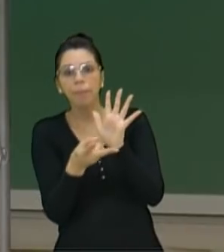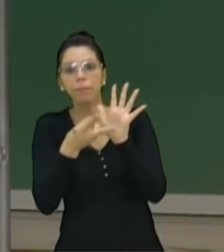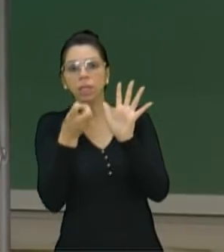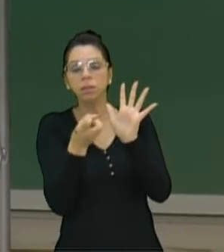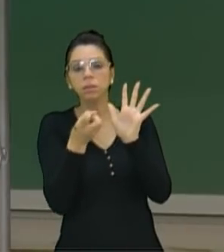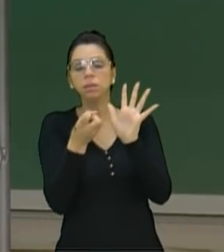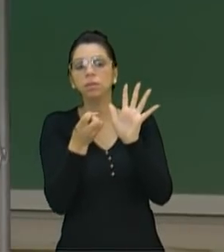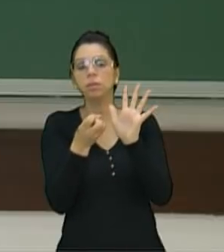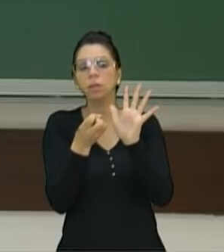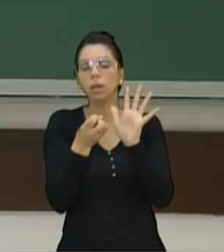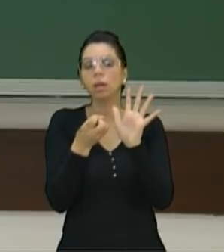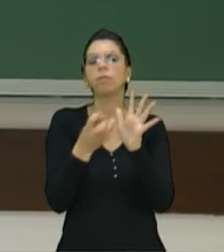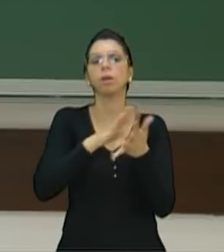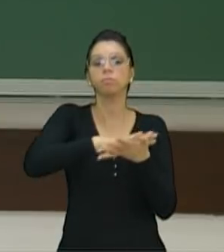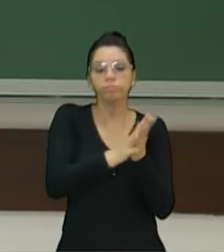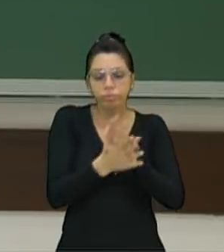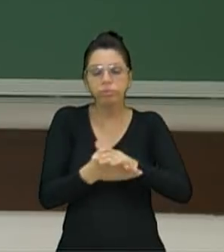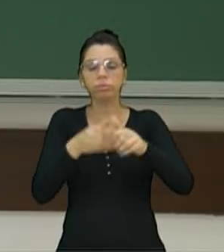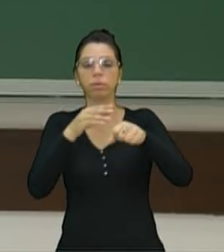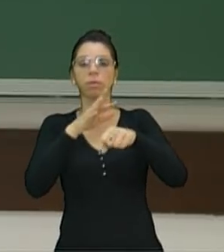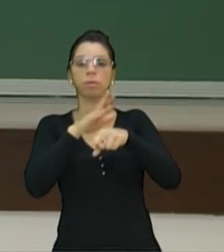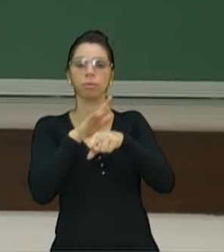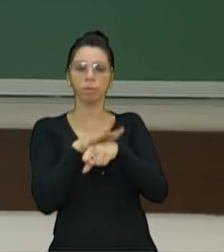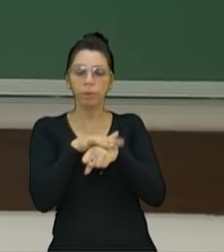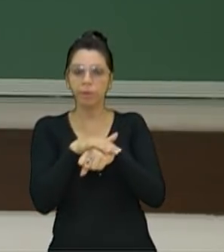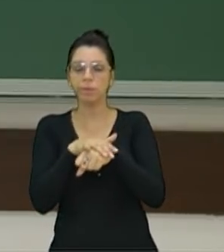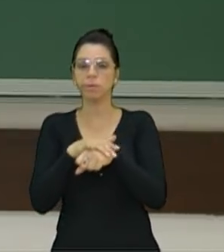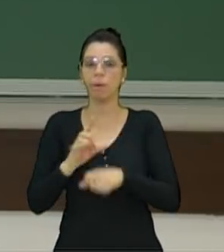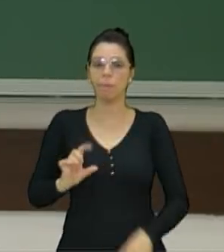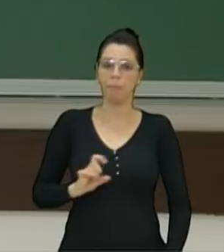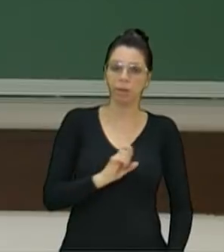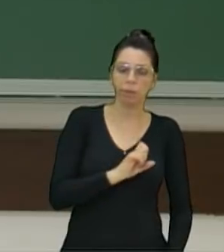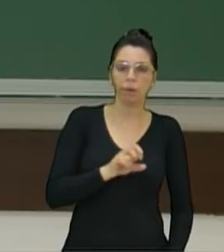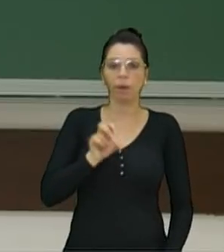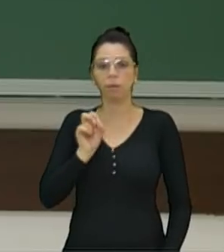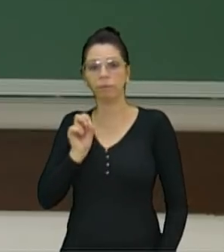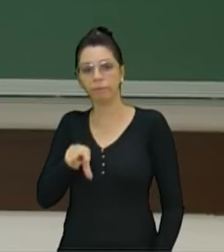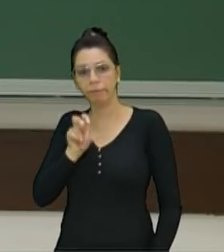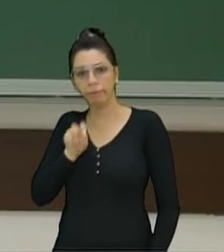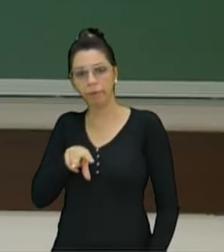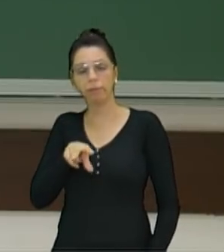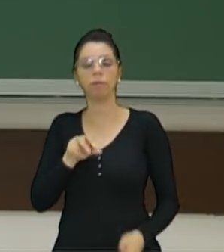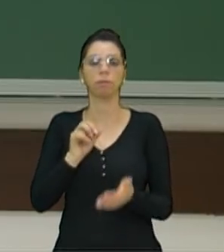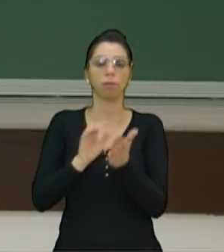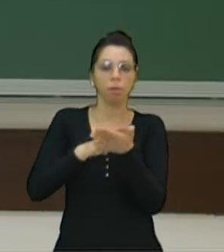combatendo bactérias, vírus, partículas que estão ameaçando o organismo.